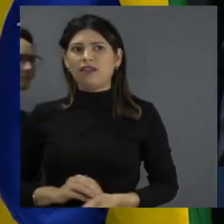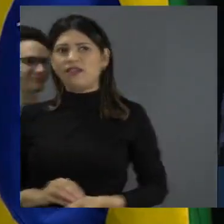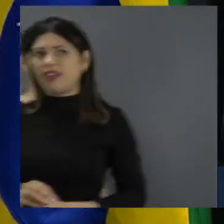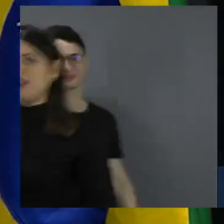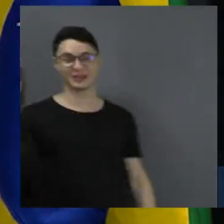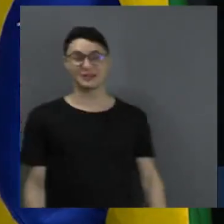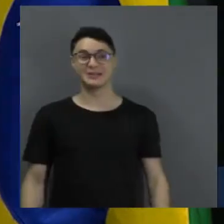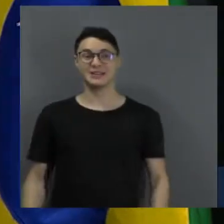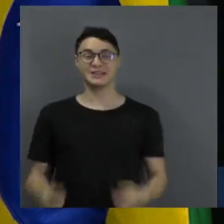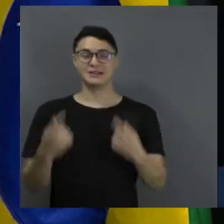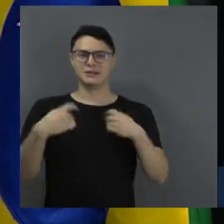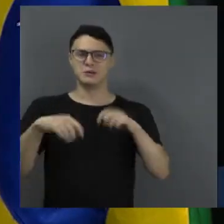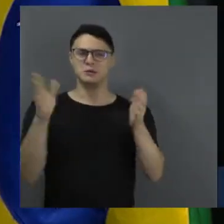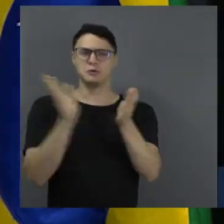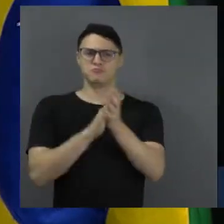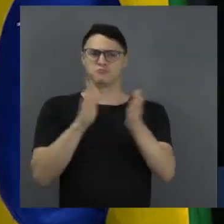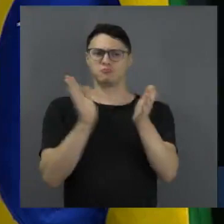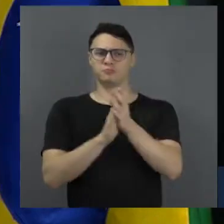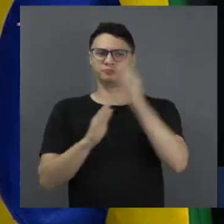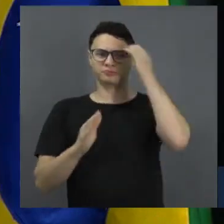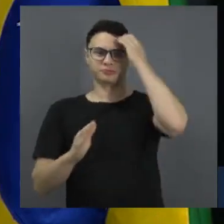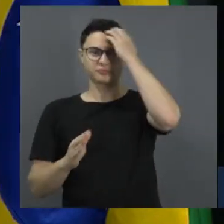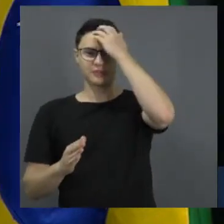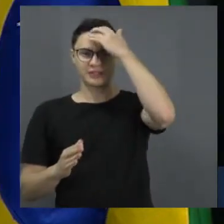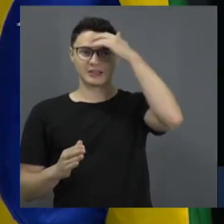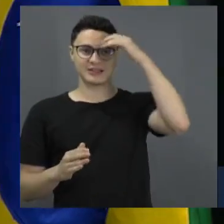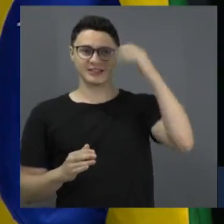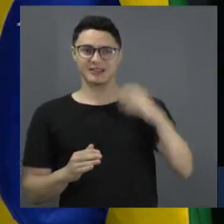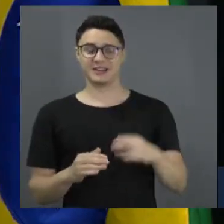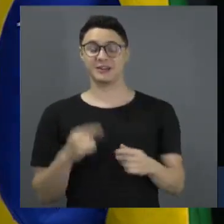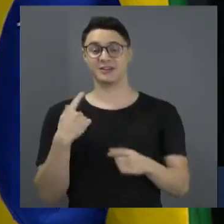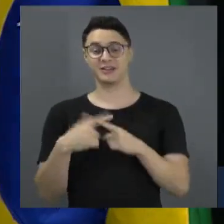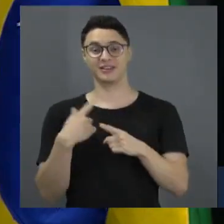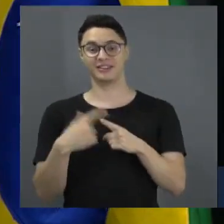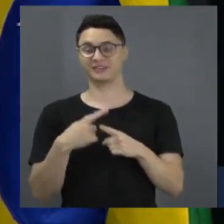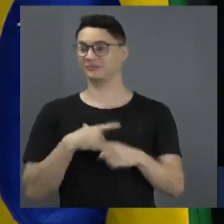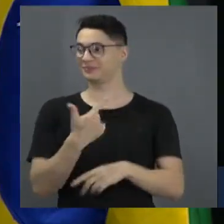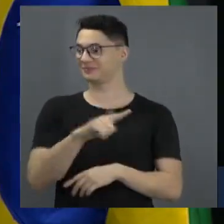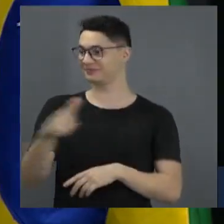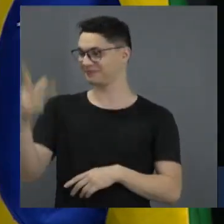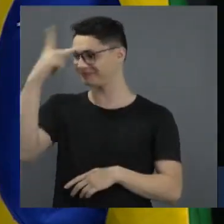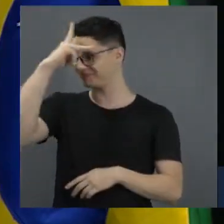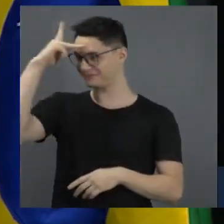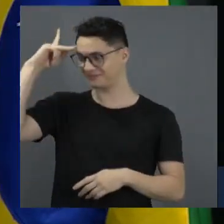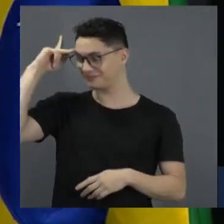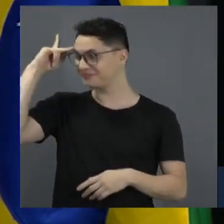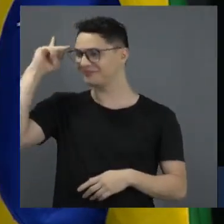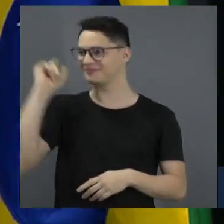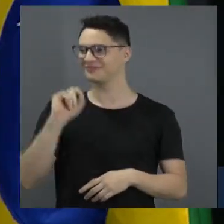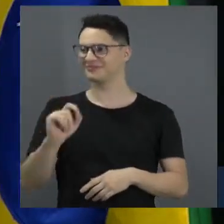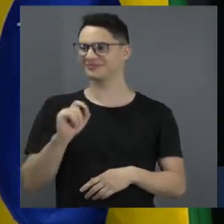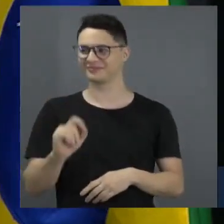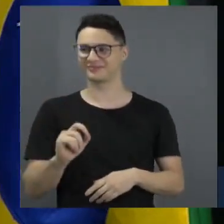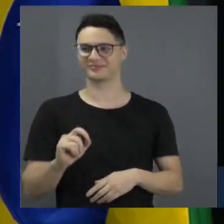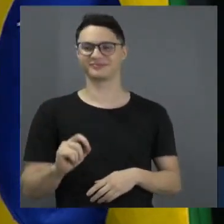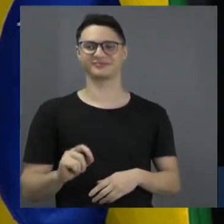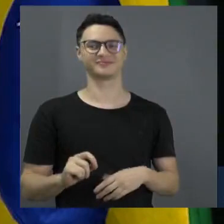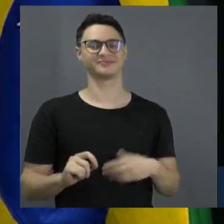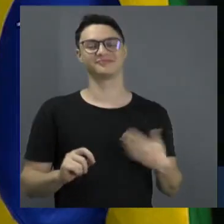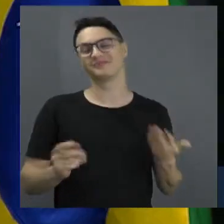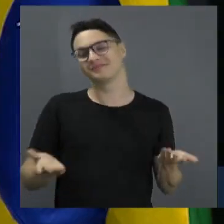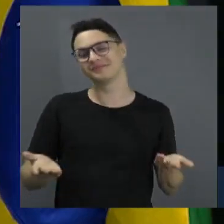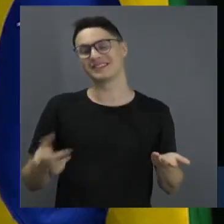ser aplaudidas e seguidas por outros magistrados do Brasil, que certamente estão